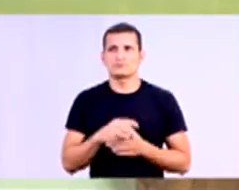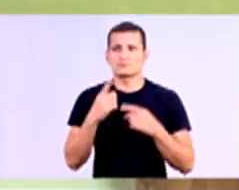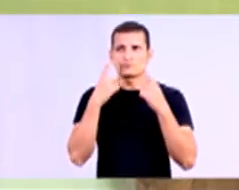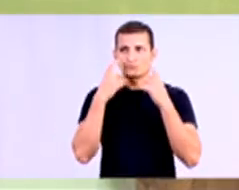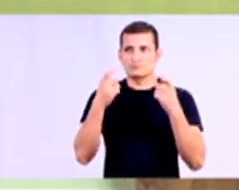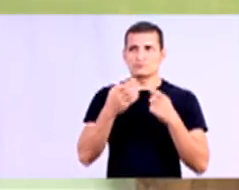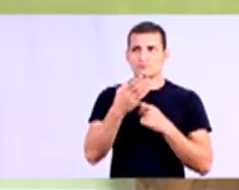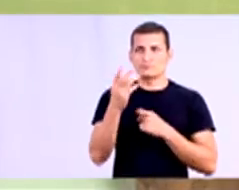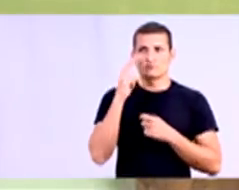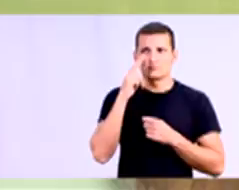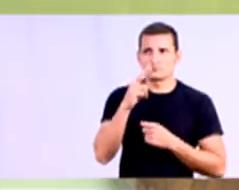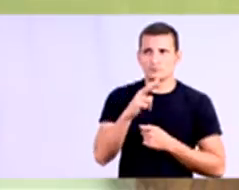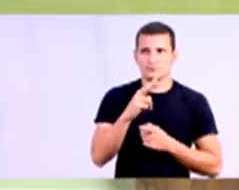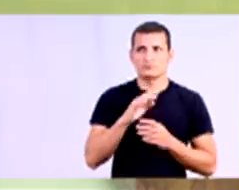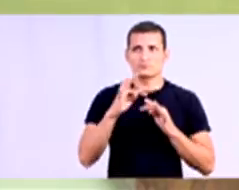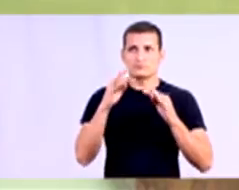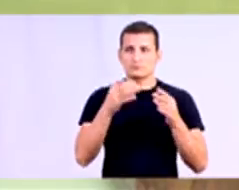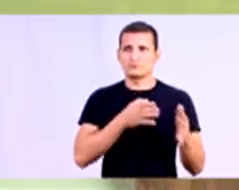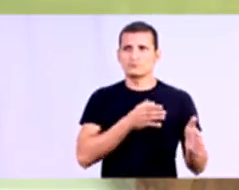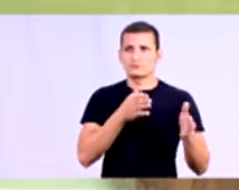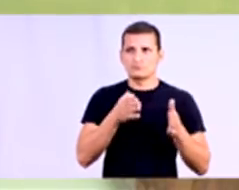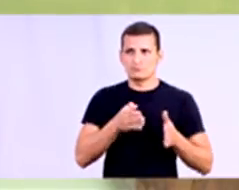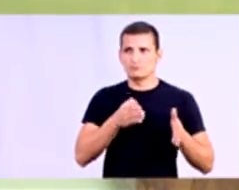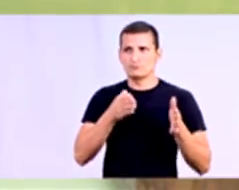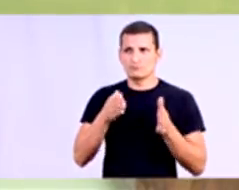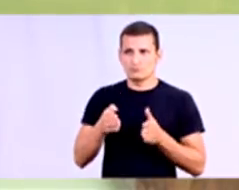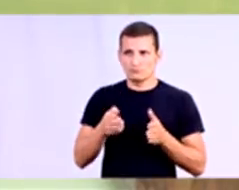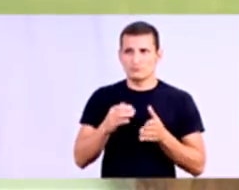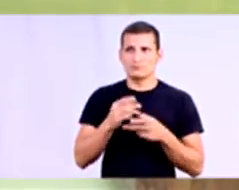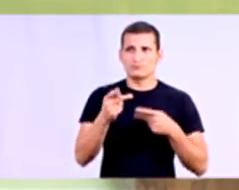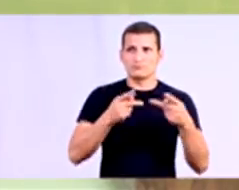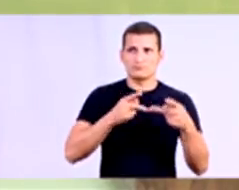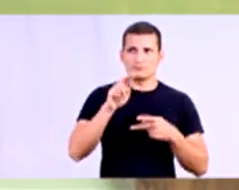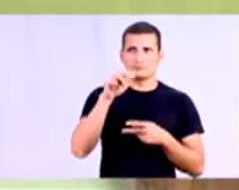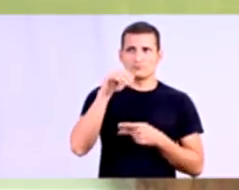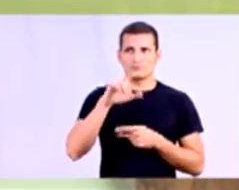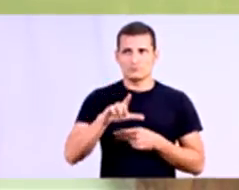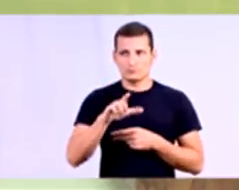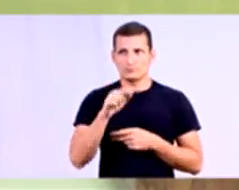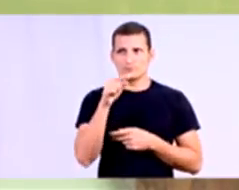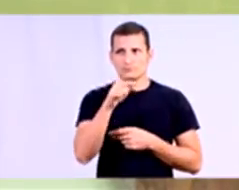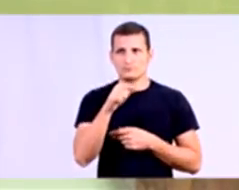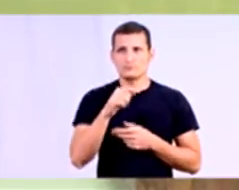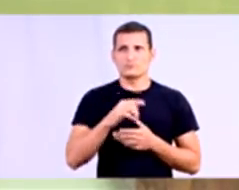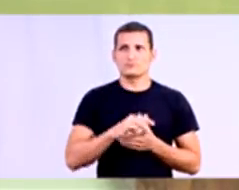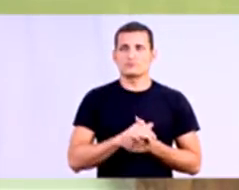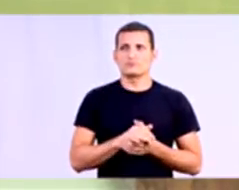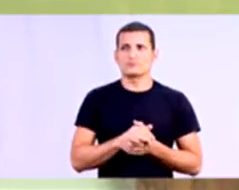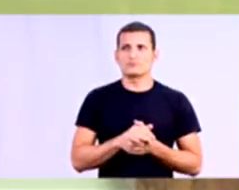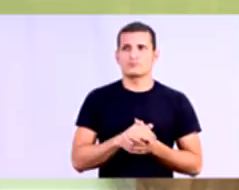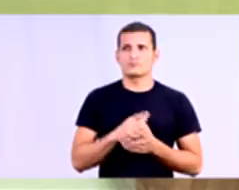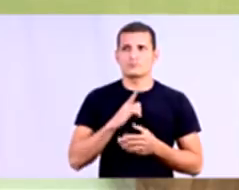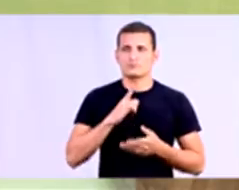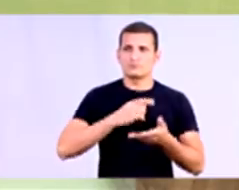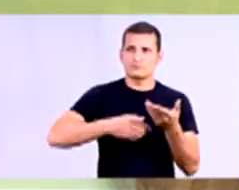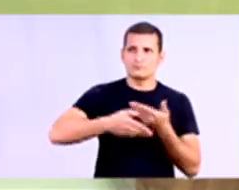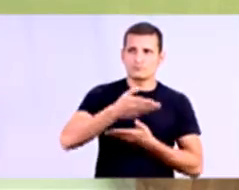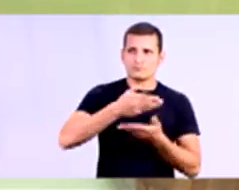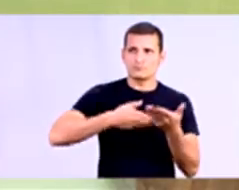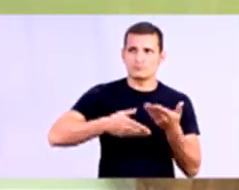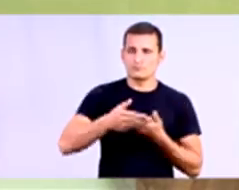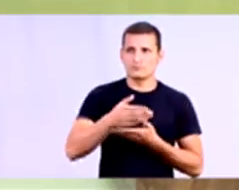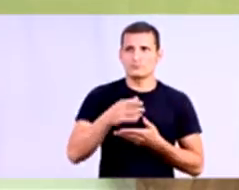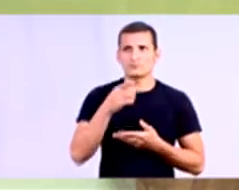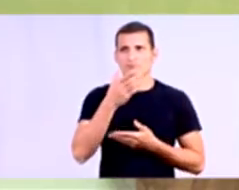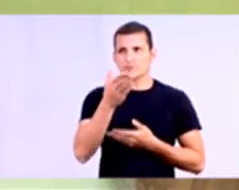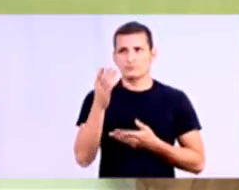veem que todas as etapas de um projeto UML, ele acaba se interrelacionando. Então